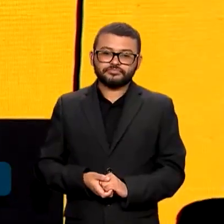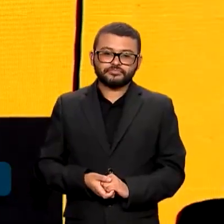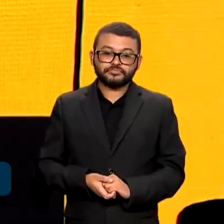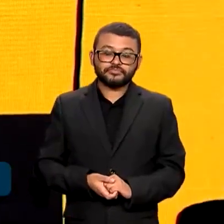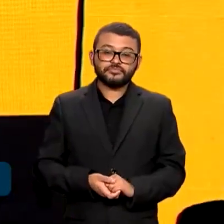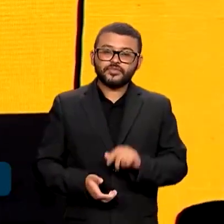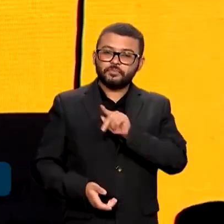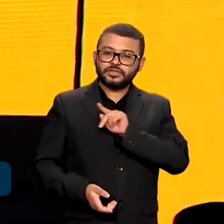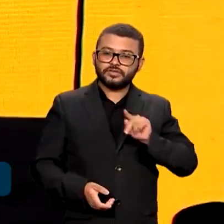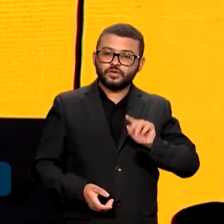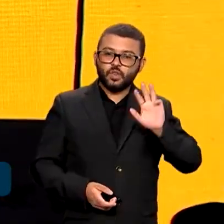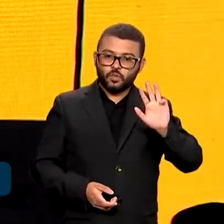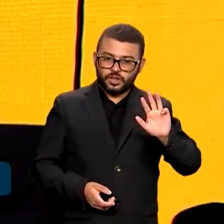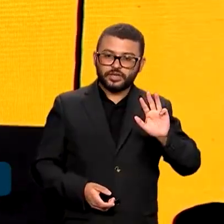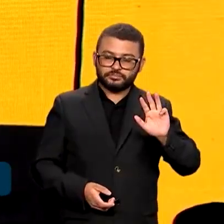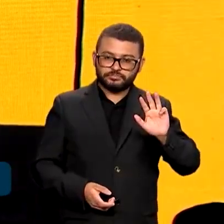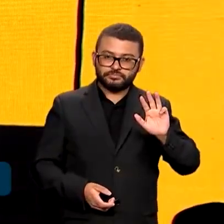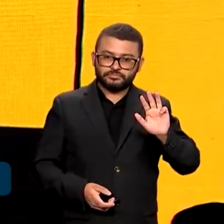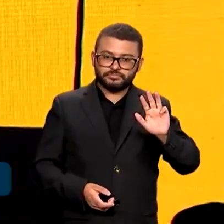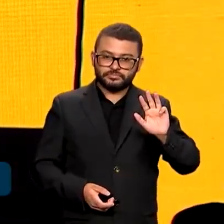O presidente Lula